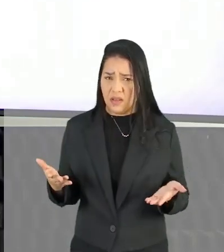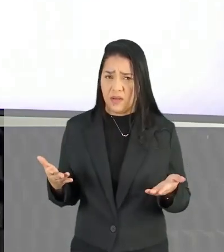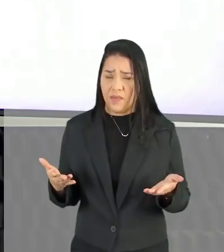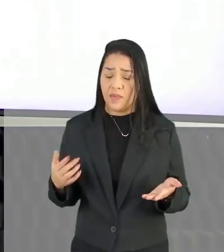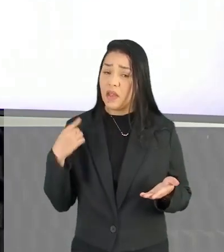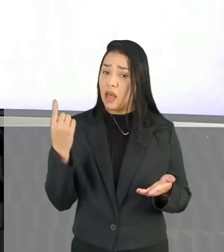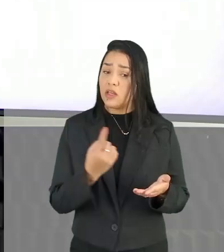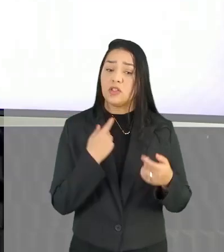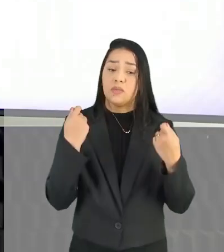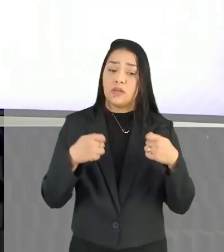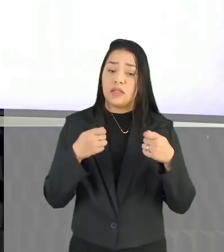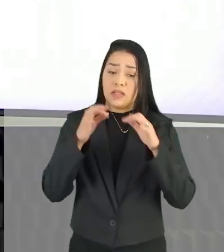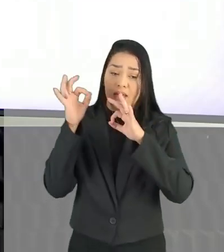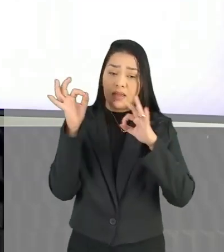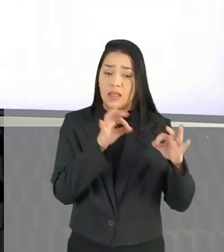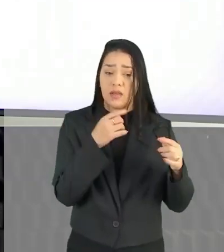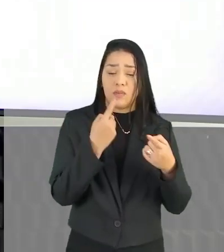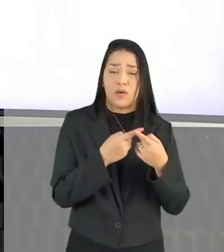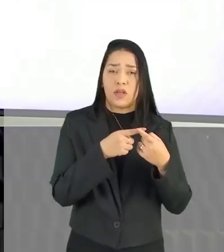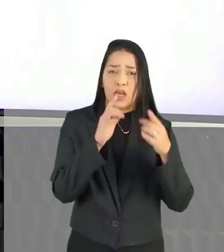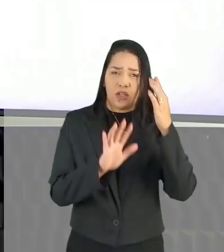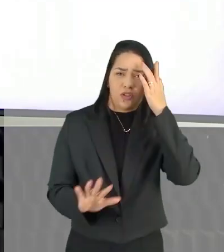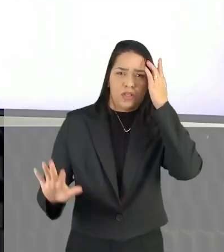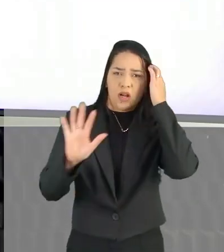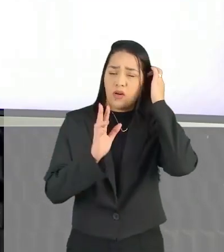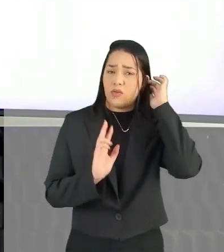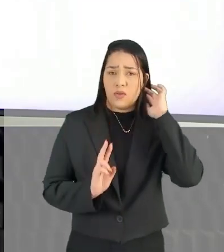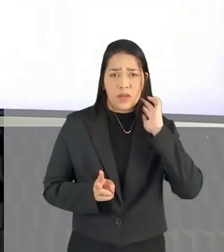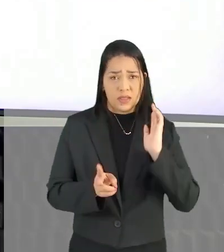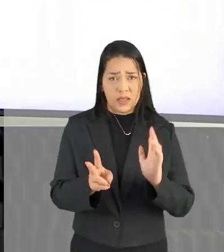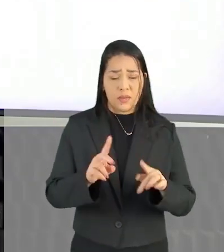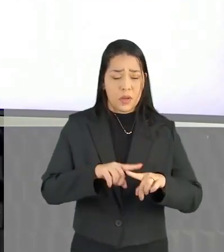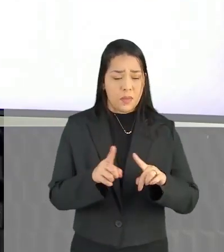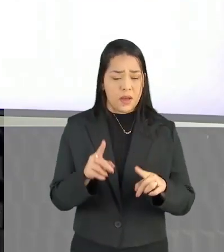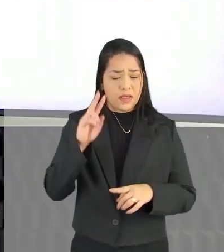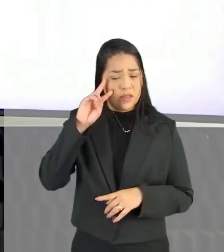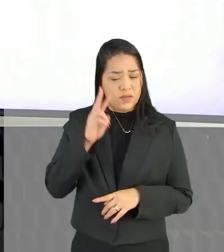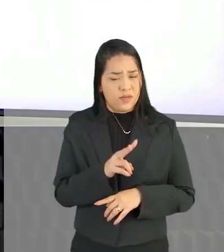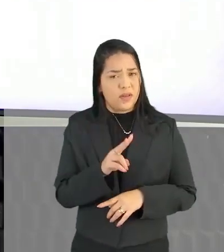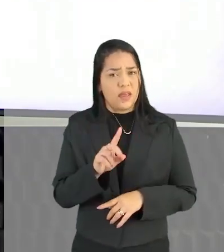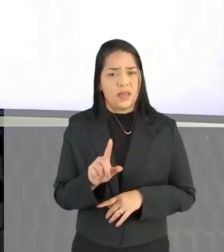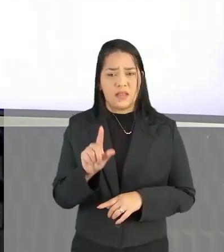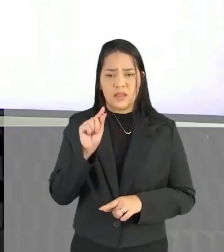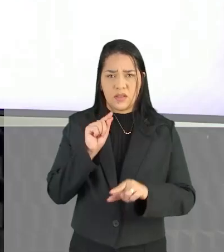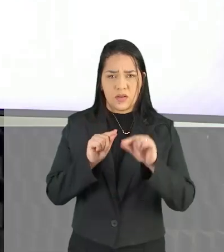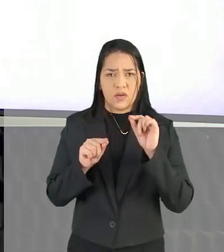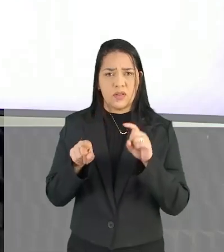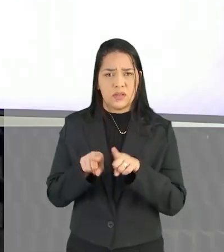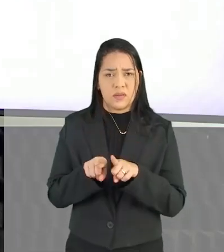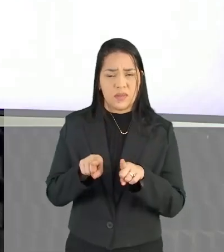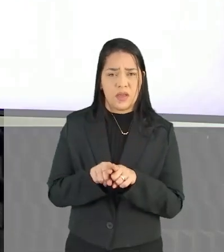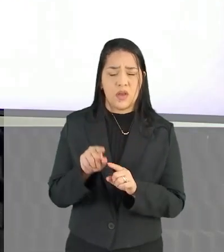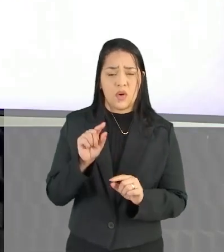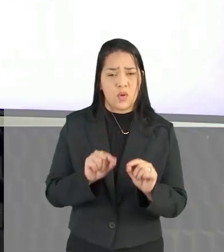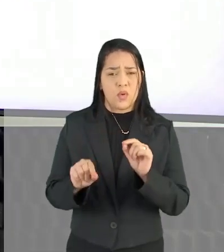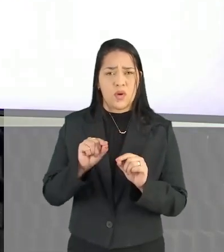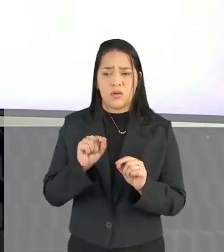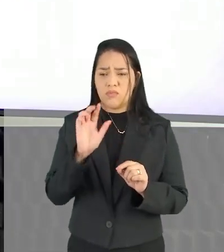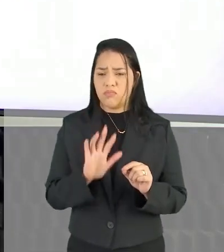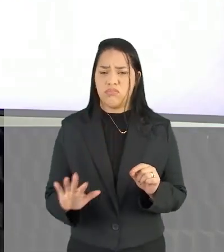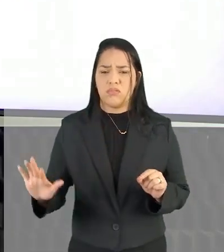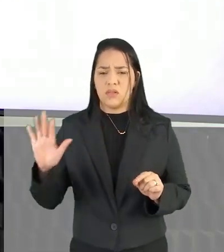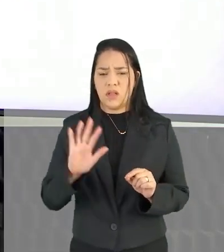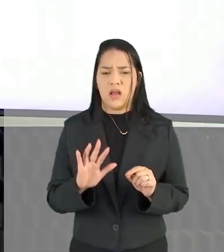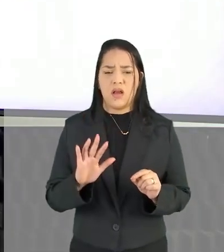a gente tem que ficar atento porque, em geral, não é sempre, né? Mas, em geral, quando a gente vê alternativa e que essa alternativa vem ou